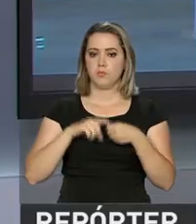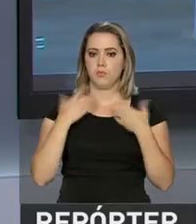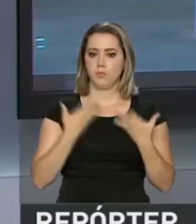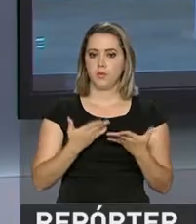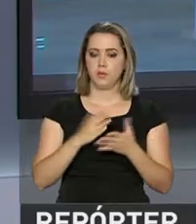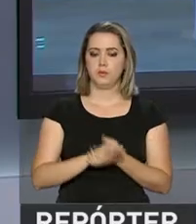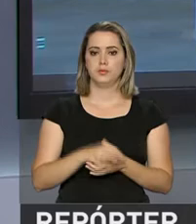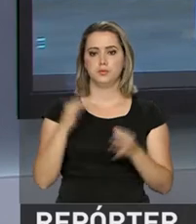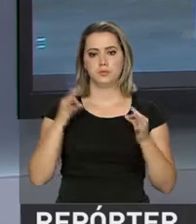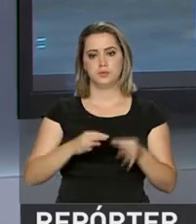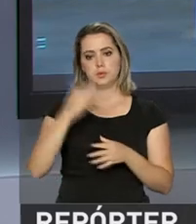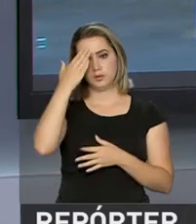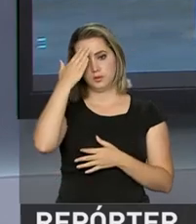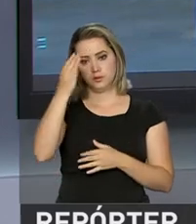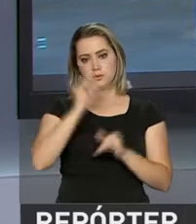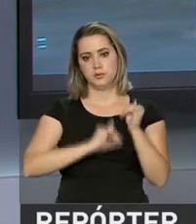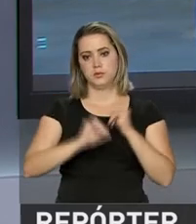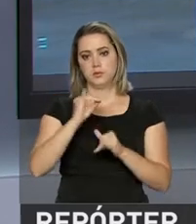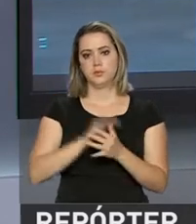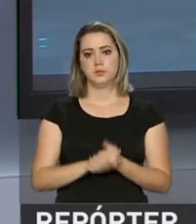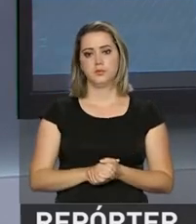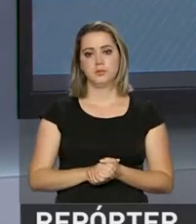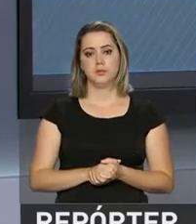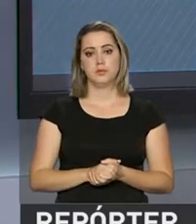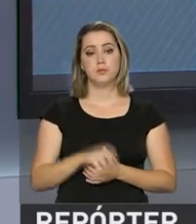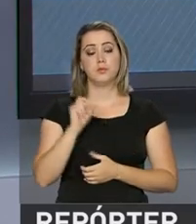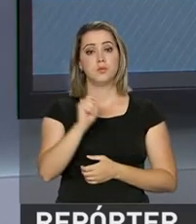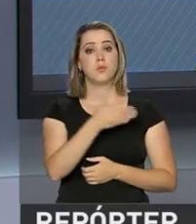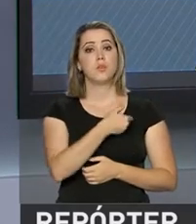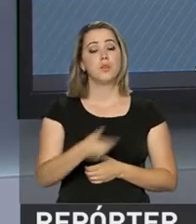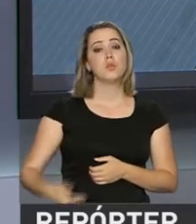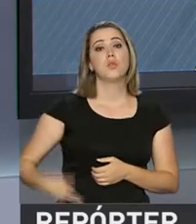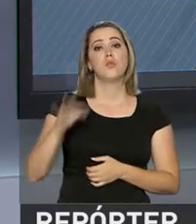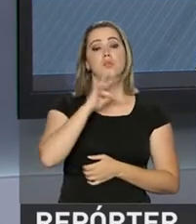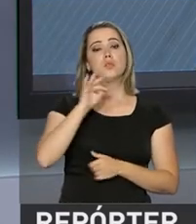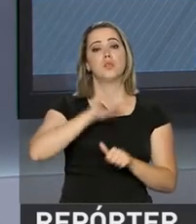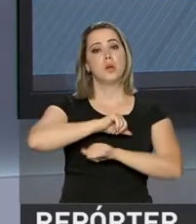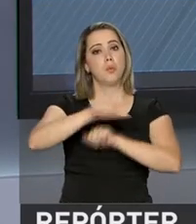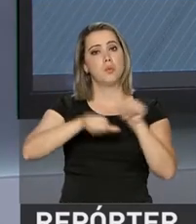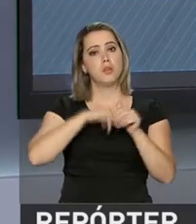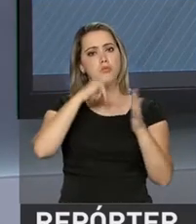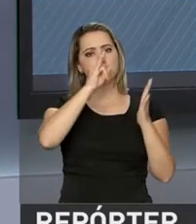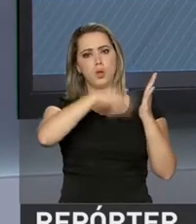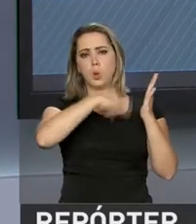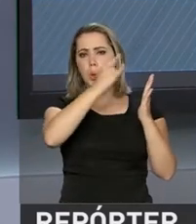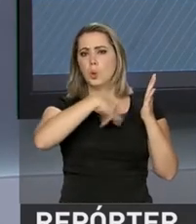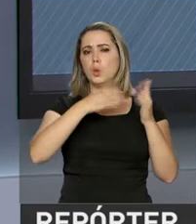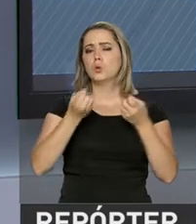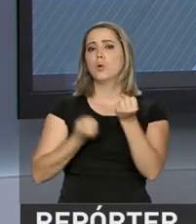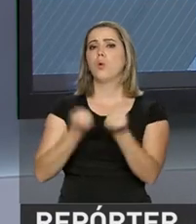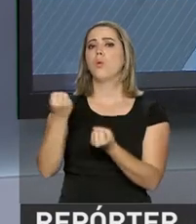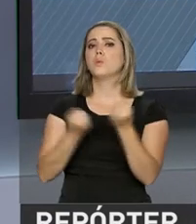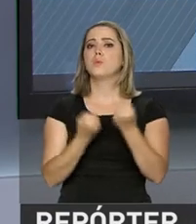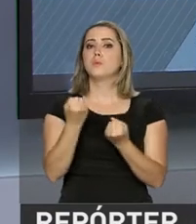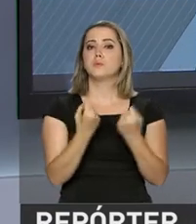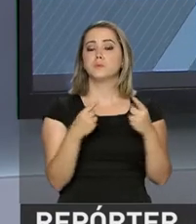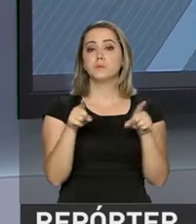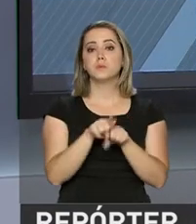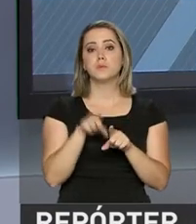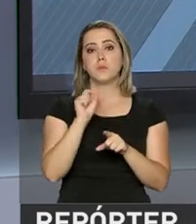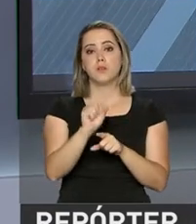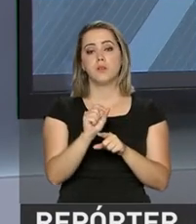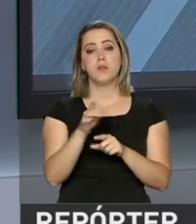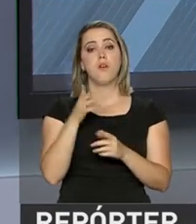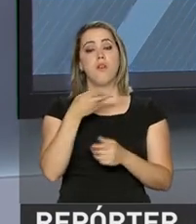leandro toque paulo obrigado pelas suas informações olha o governo federal não sou mudanças na carteira nacional de habilitação para